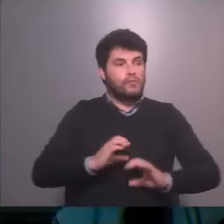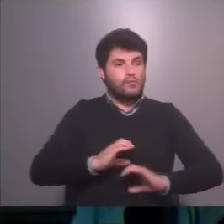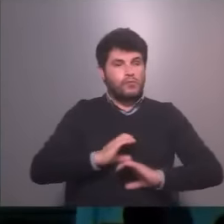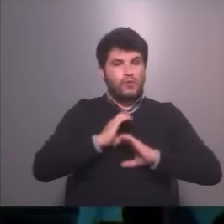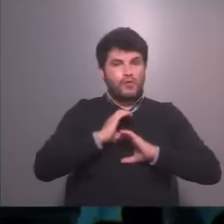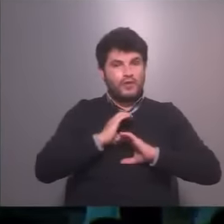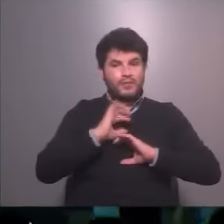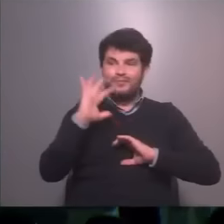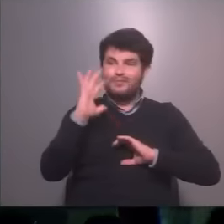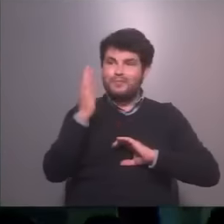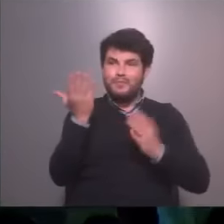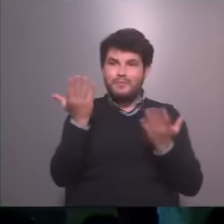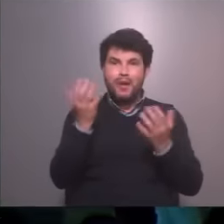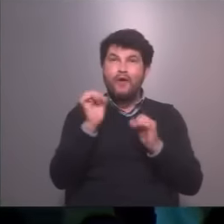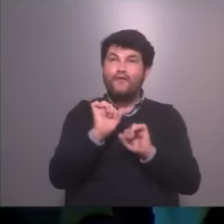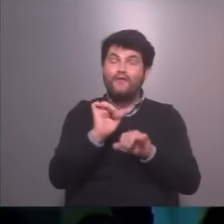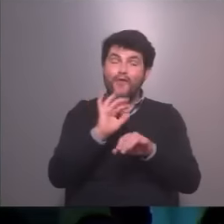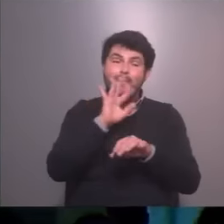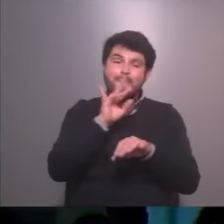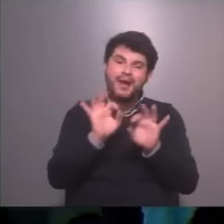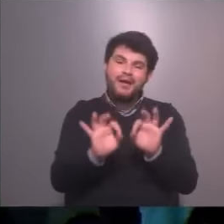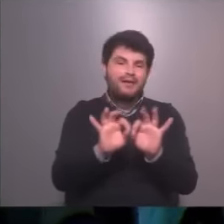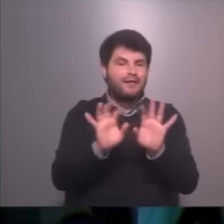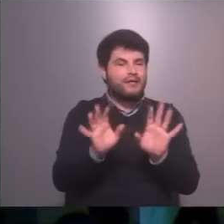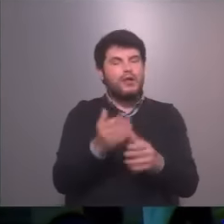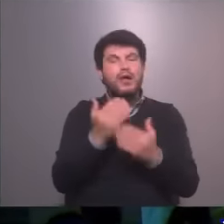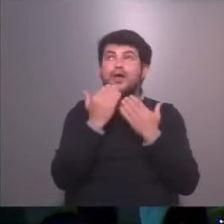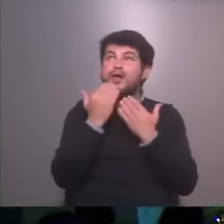Fixando o nosso olhar na imagem de Nossa Senhora de Fátima,